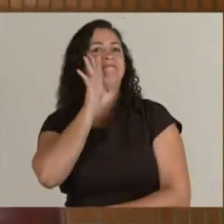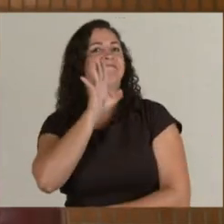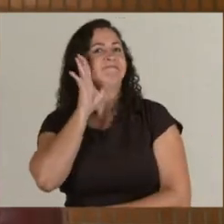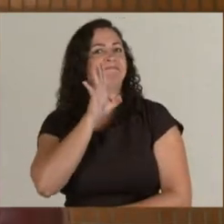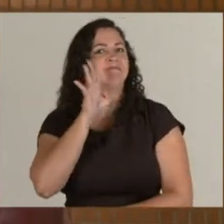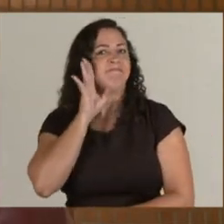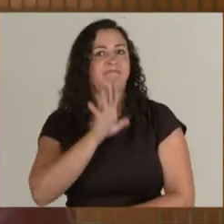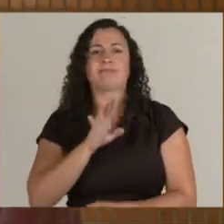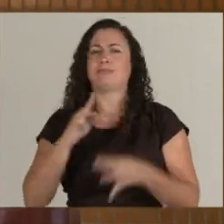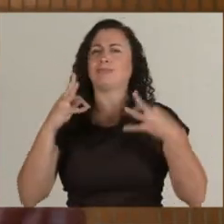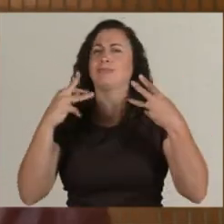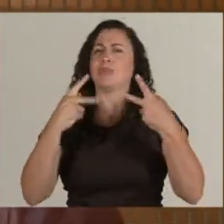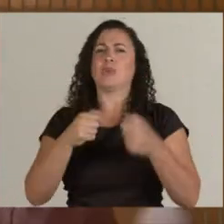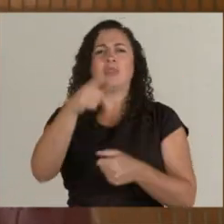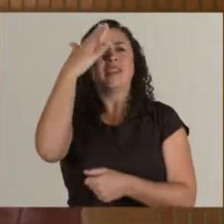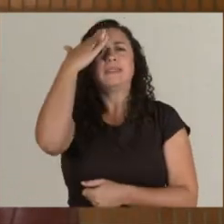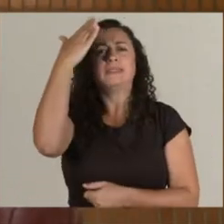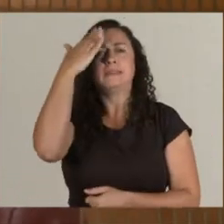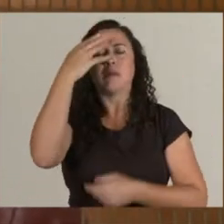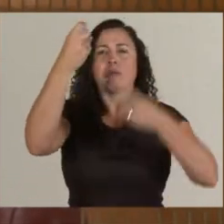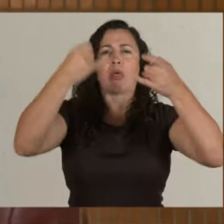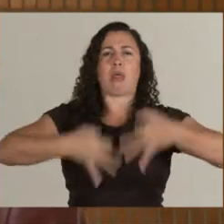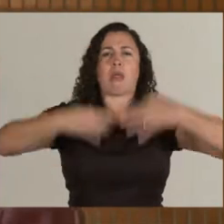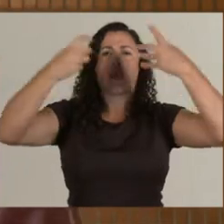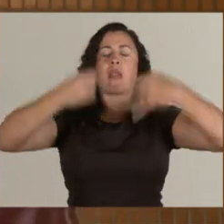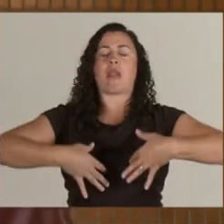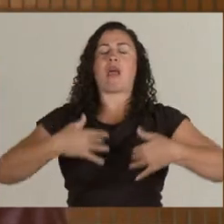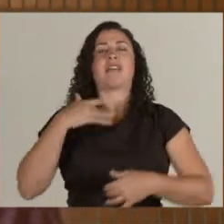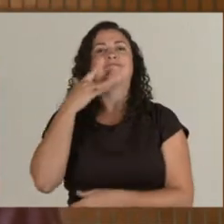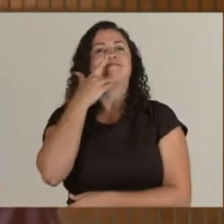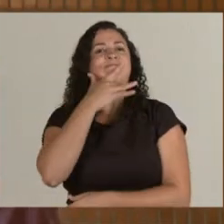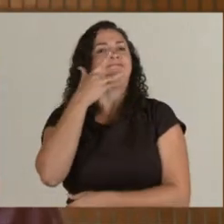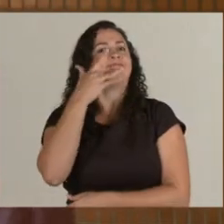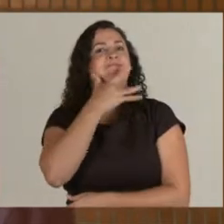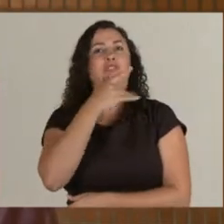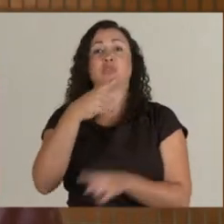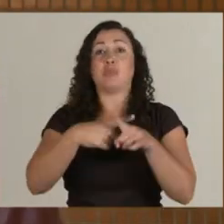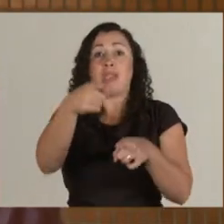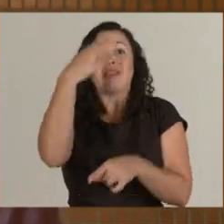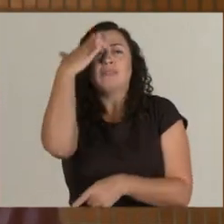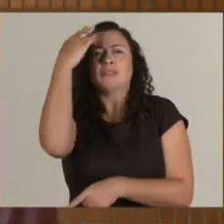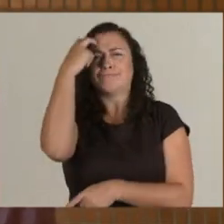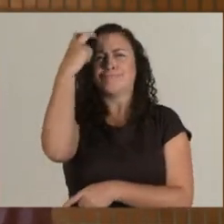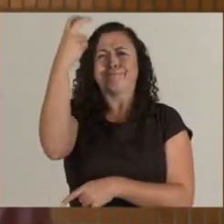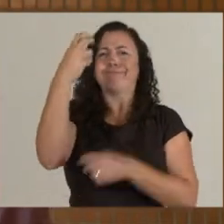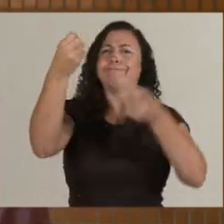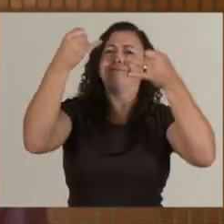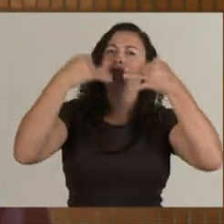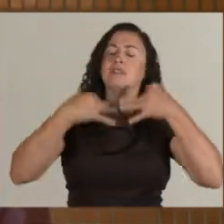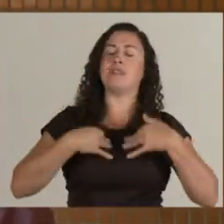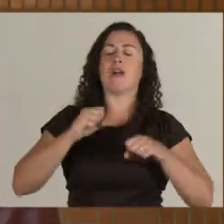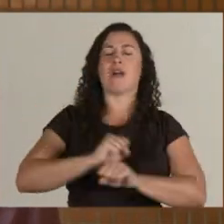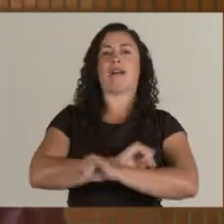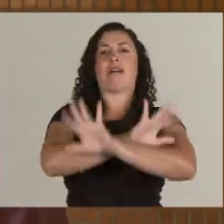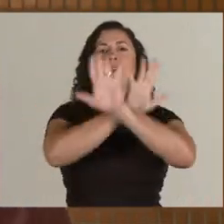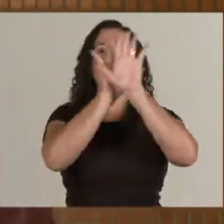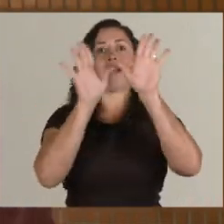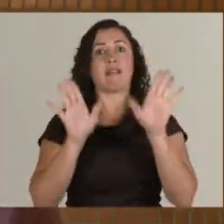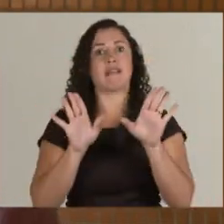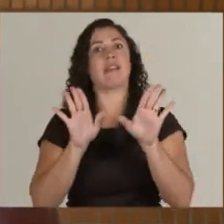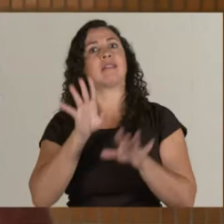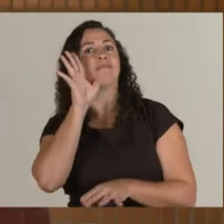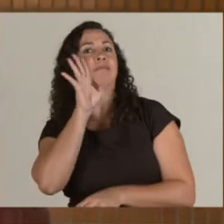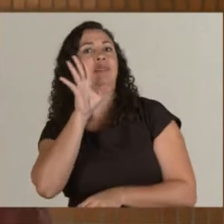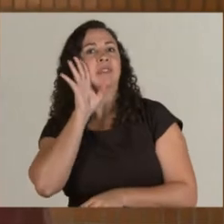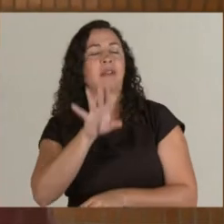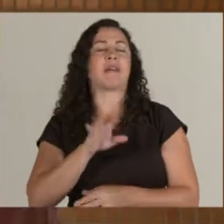simpático, ele está abrindo tudo o que ele sabe para a gente. E é muito gostoso ver alguém que sabe mesmo do que está falando e ainda